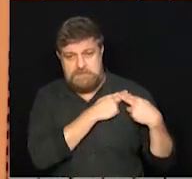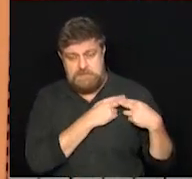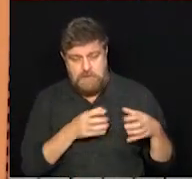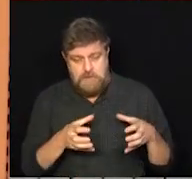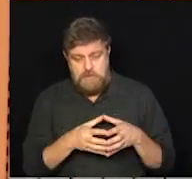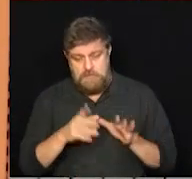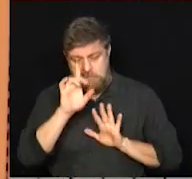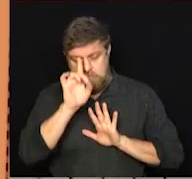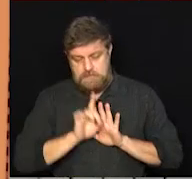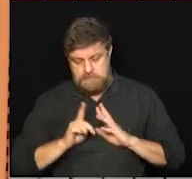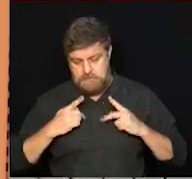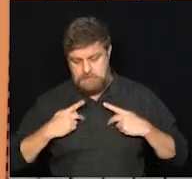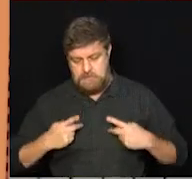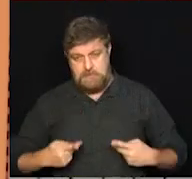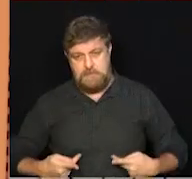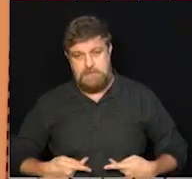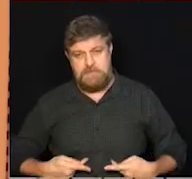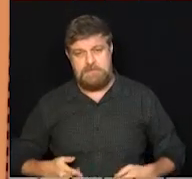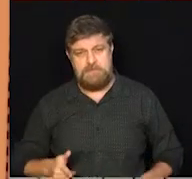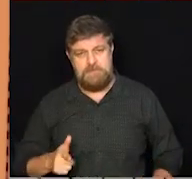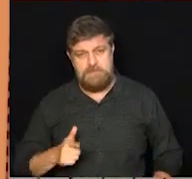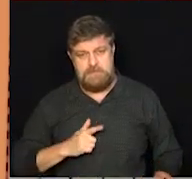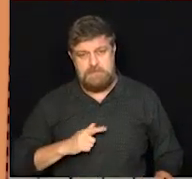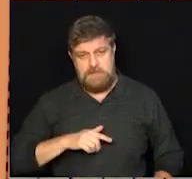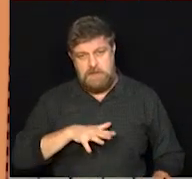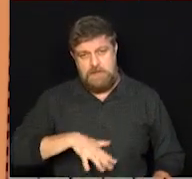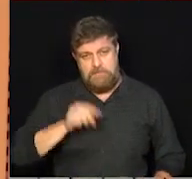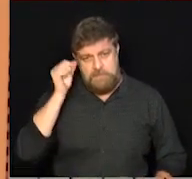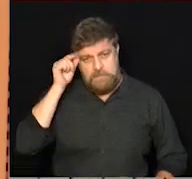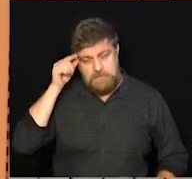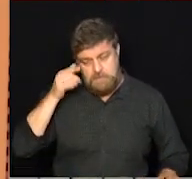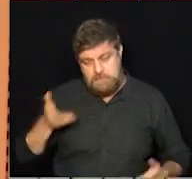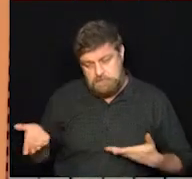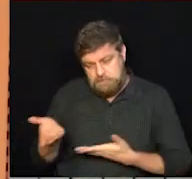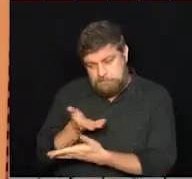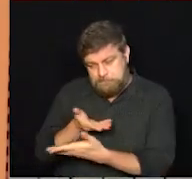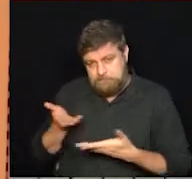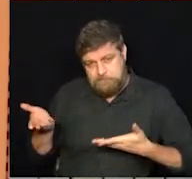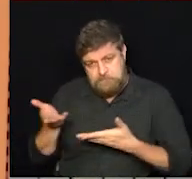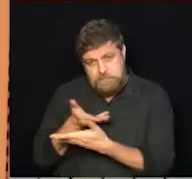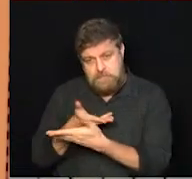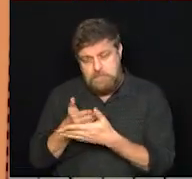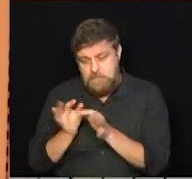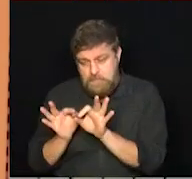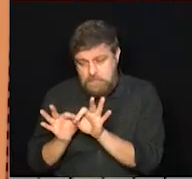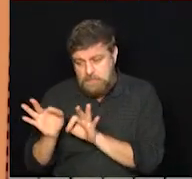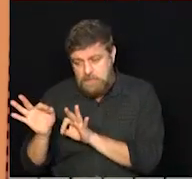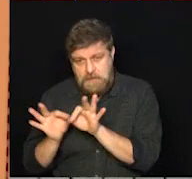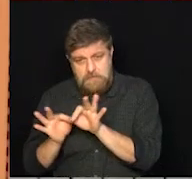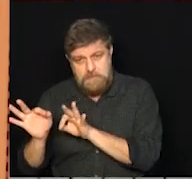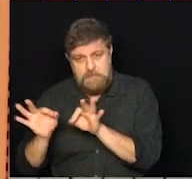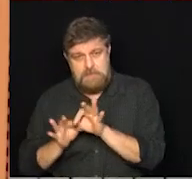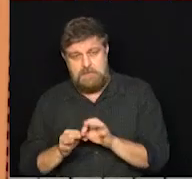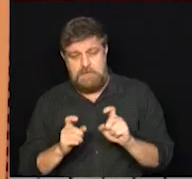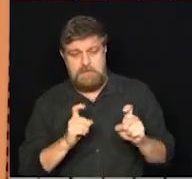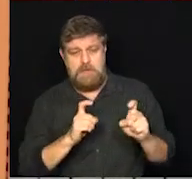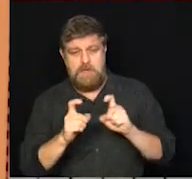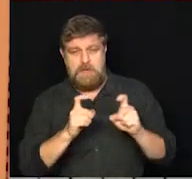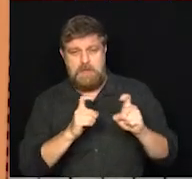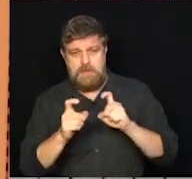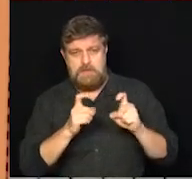de Direitos Humanos com quem a comissão de Cultura compartilhou a organização dessa